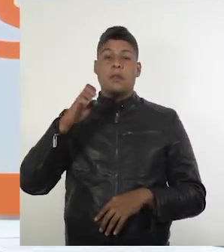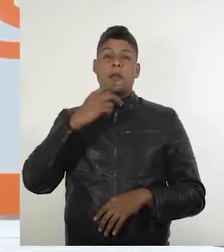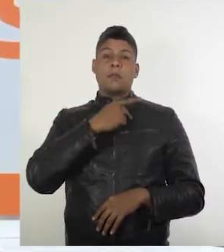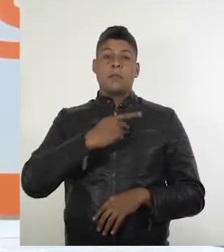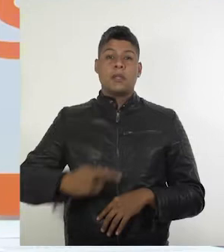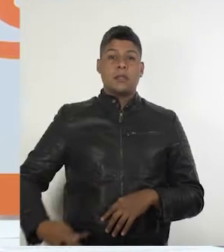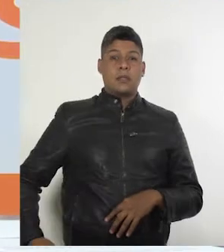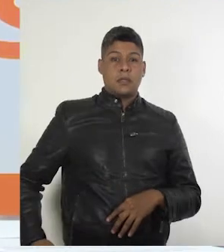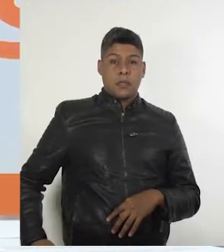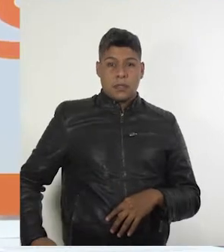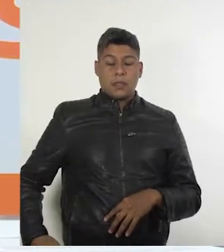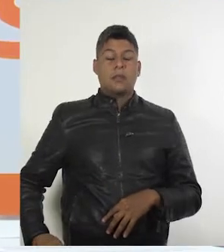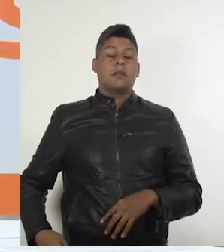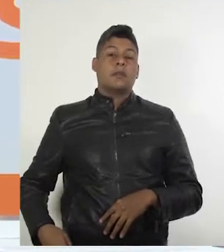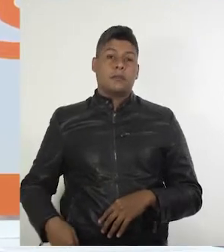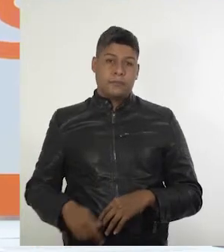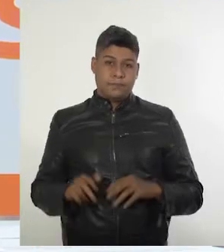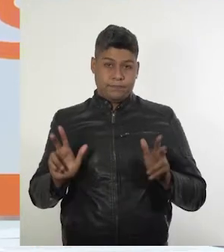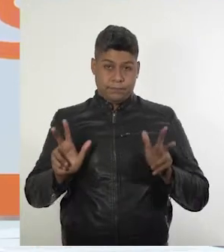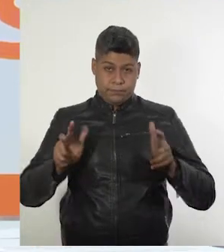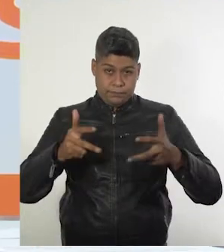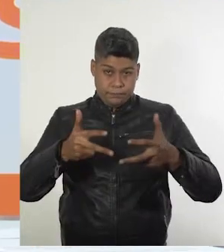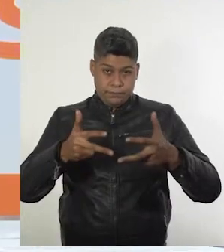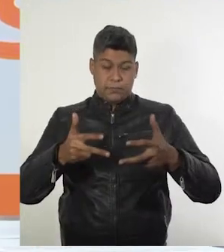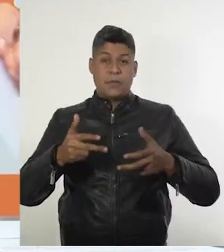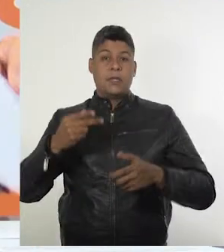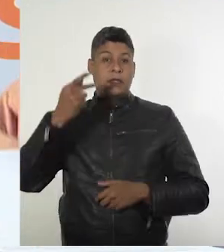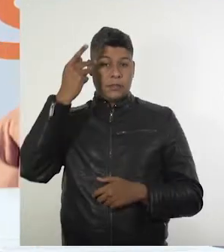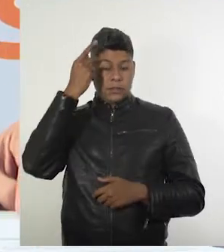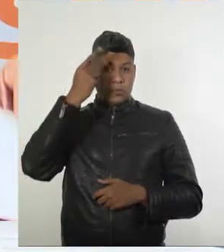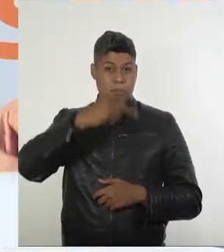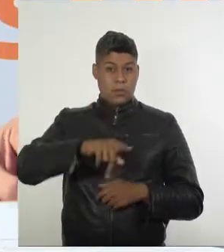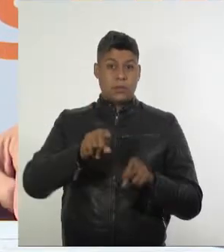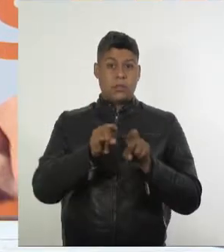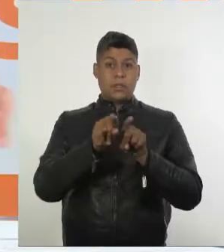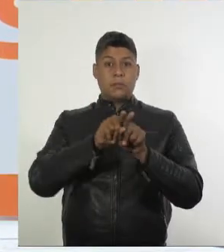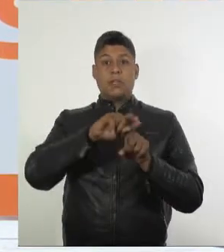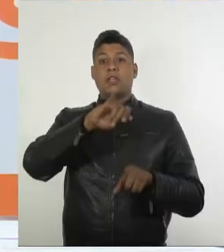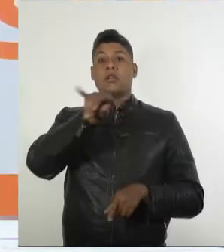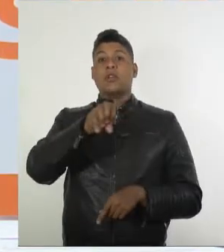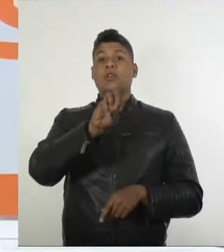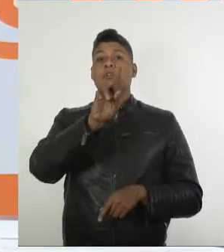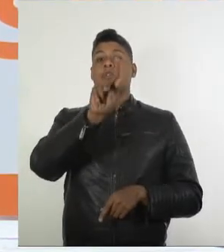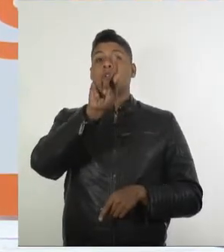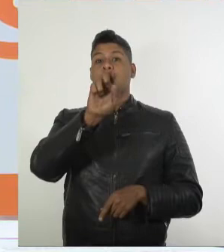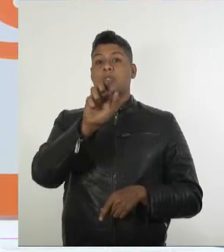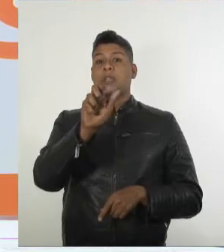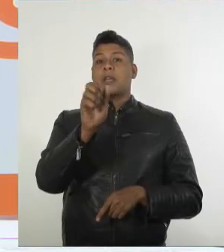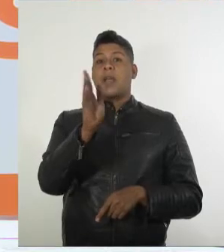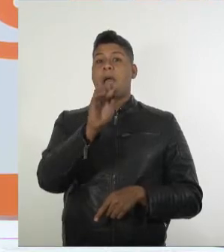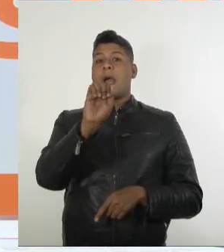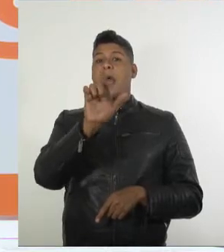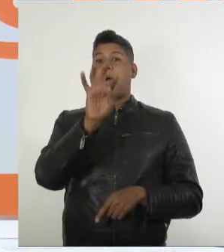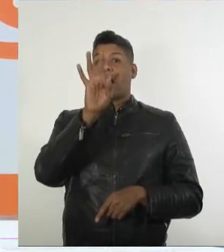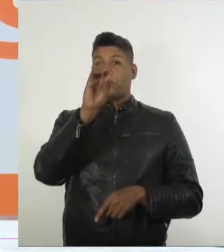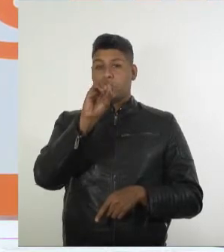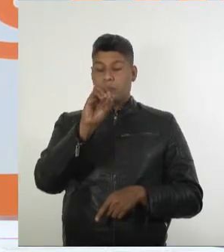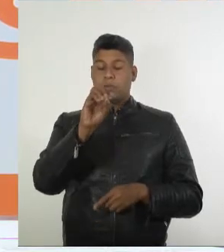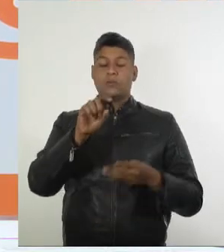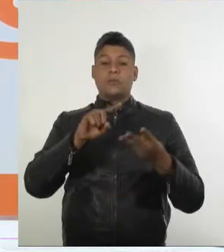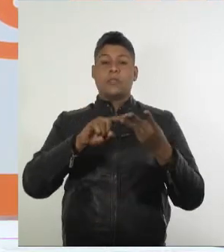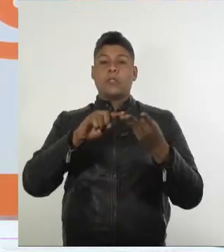obrigado, presidente, pela sua presença. Também o vereador e médico Jorge Atto, nosso secretário de Saúde,